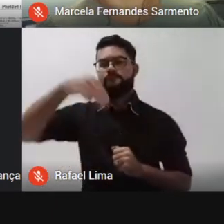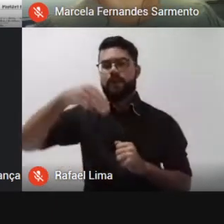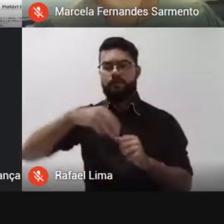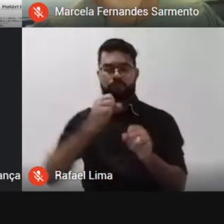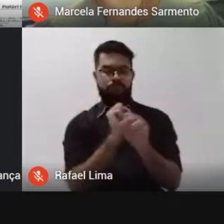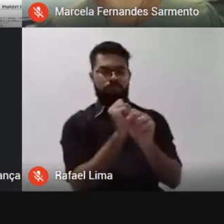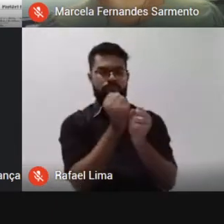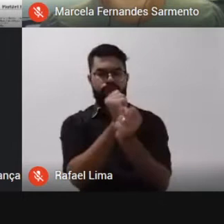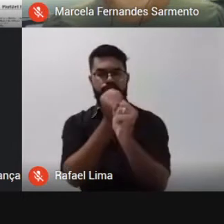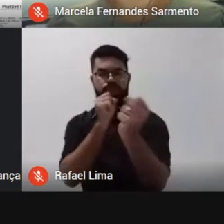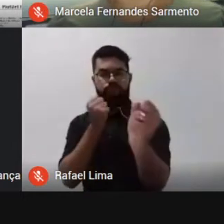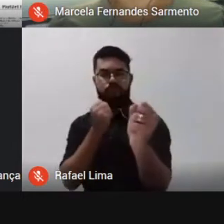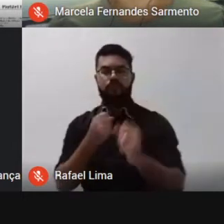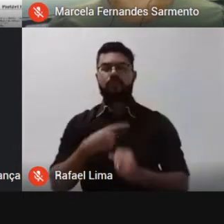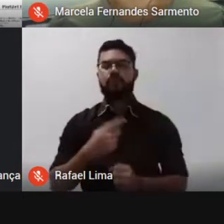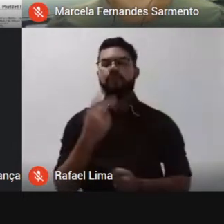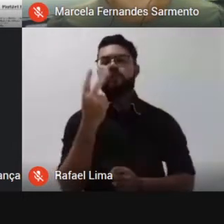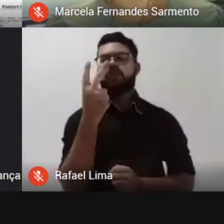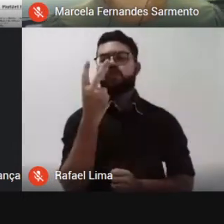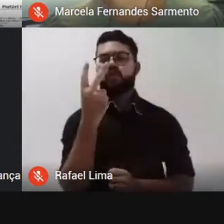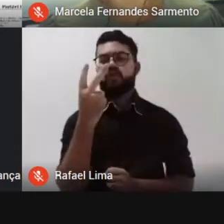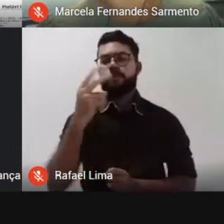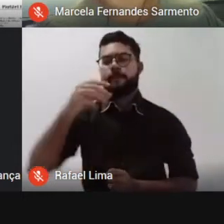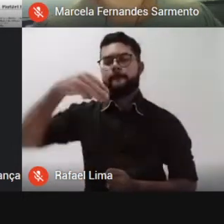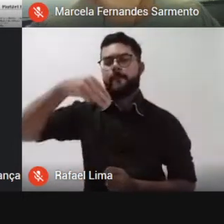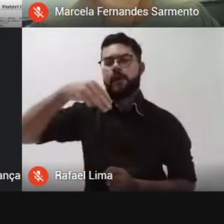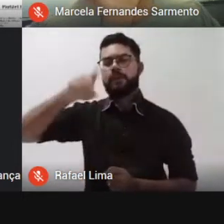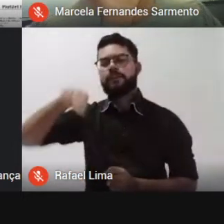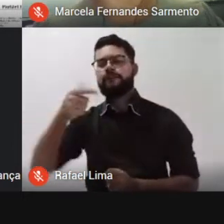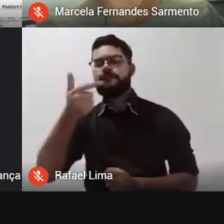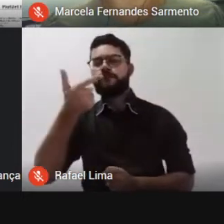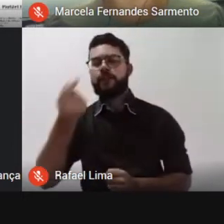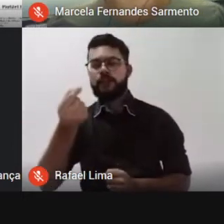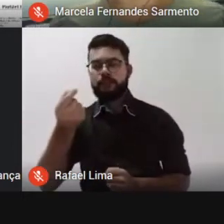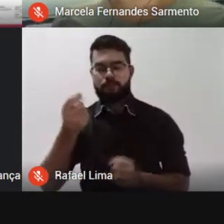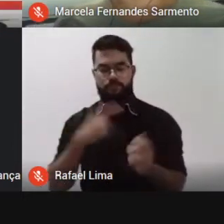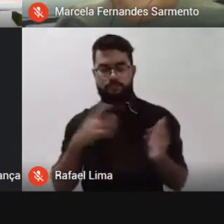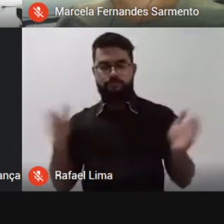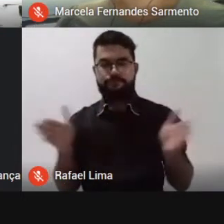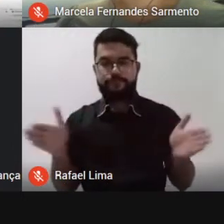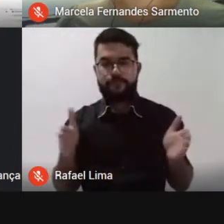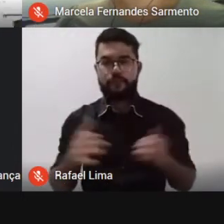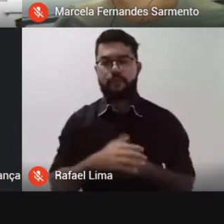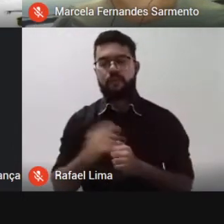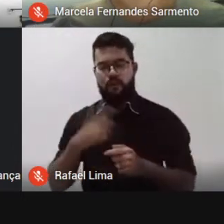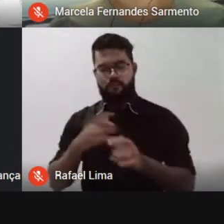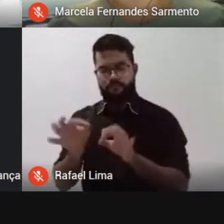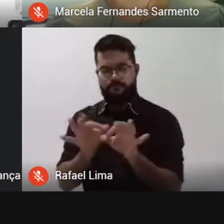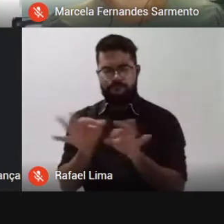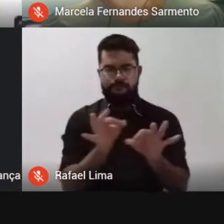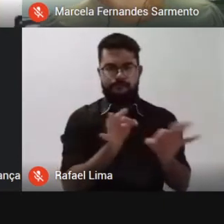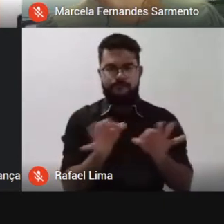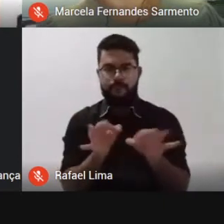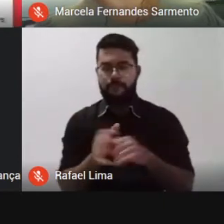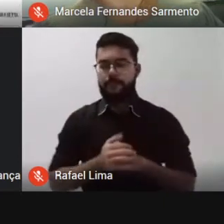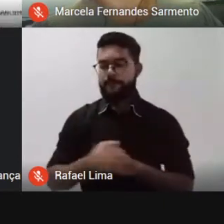por 2,20. Aqui está 2,50, mas foi uma das alterações que a gente fez depois, no